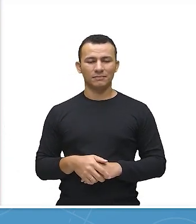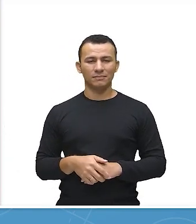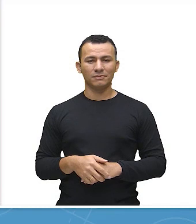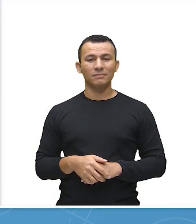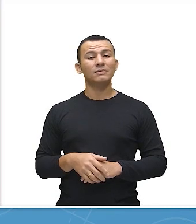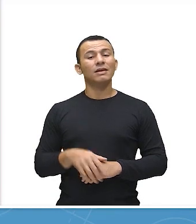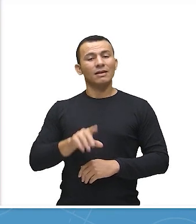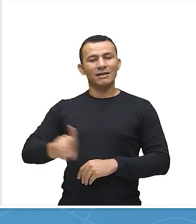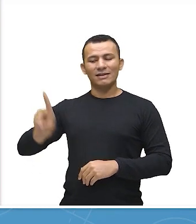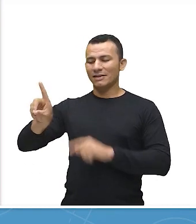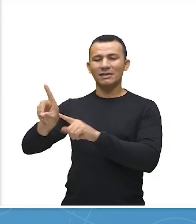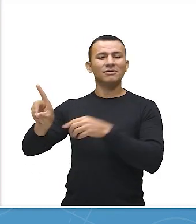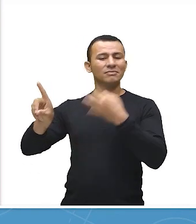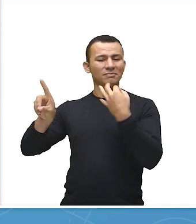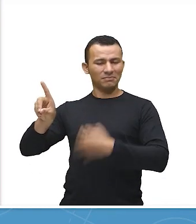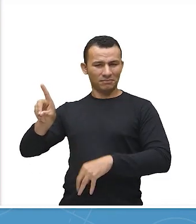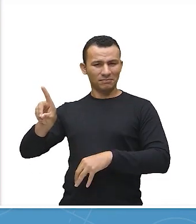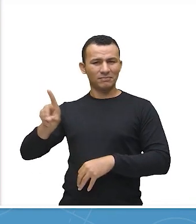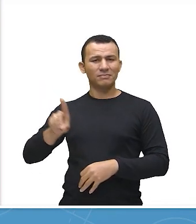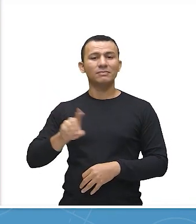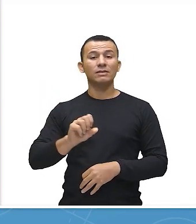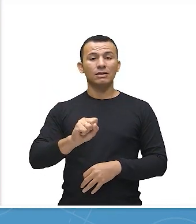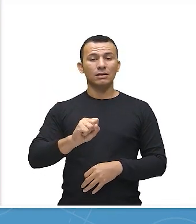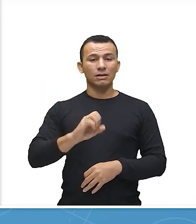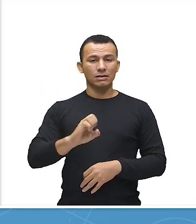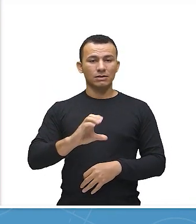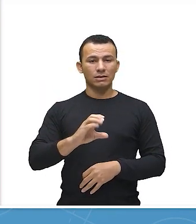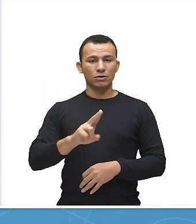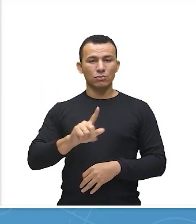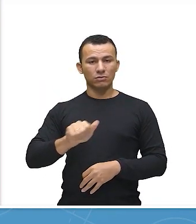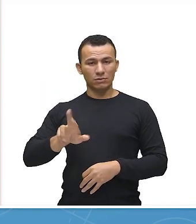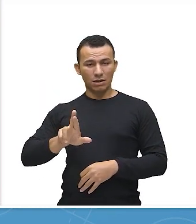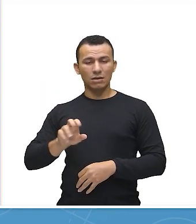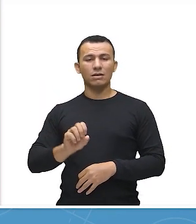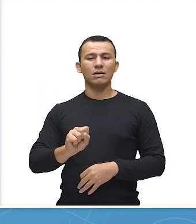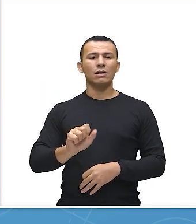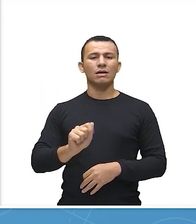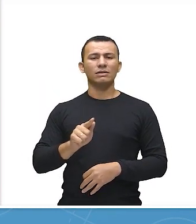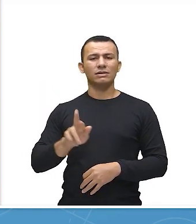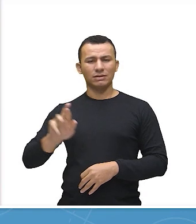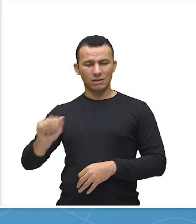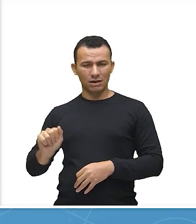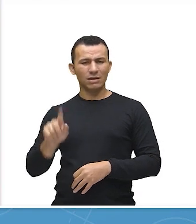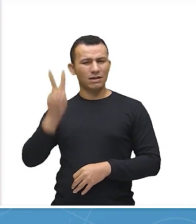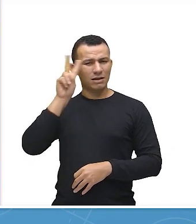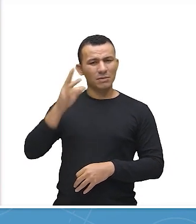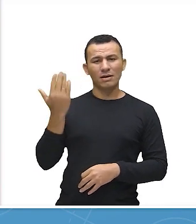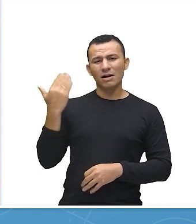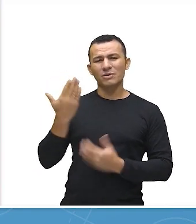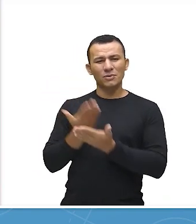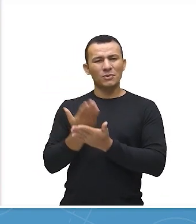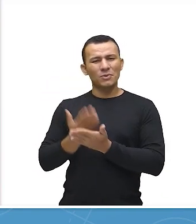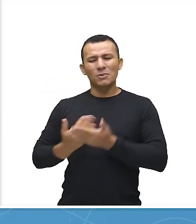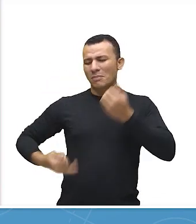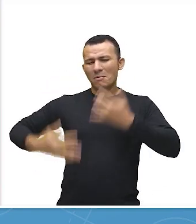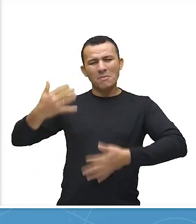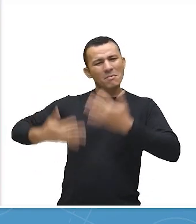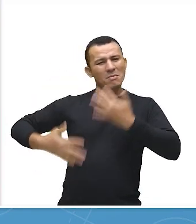à função, alguma das formas, né, da gente conseguir classificar a música é quanto à